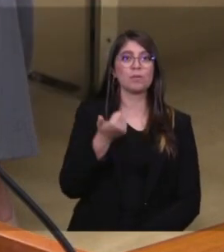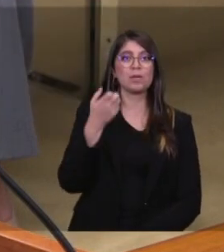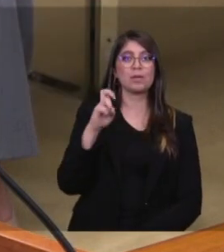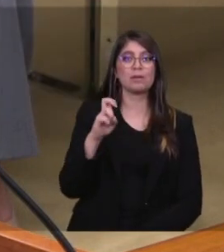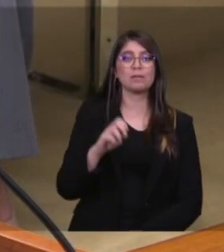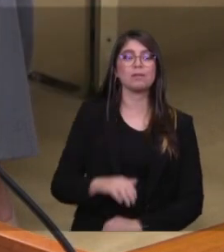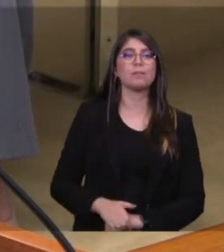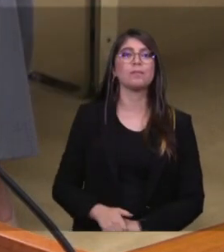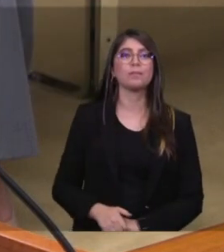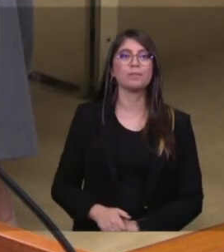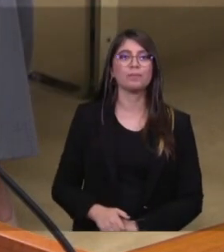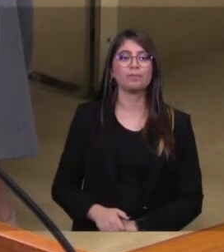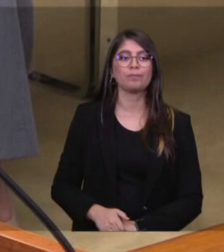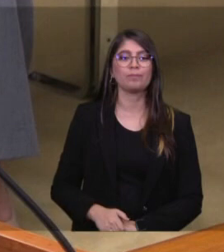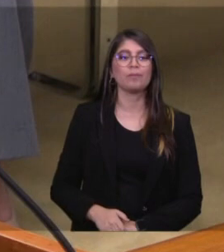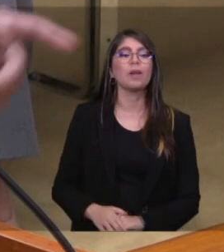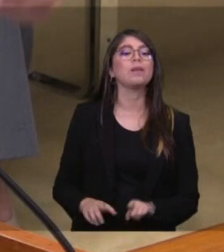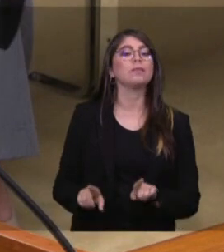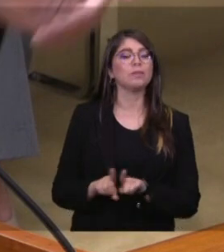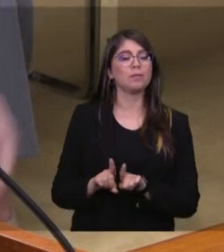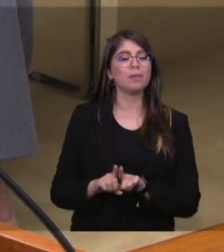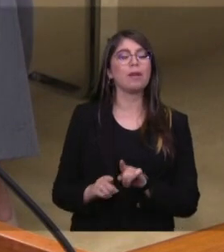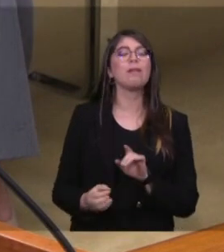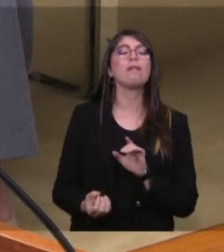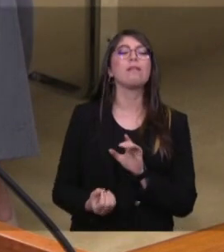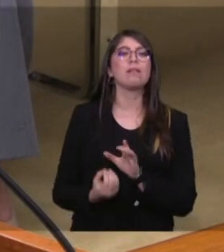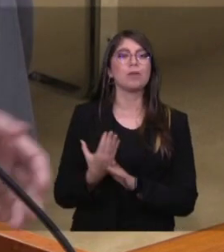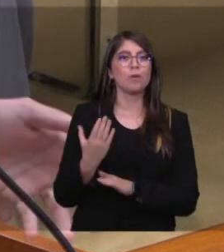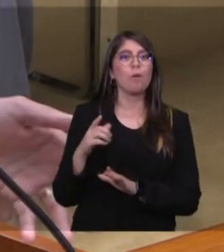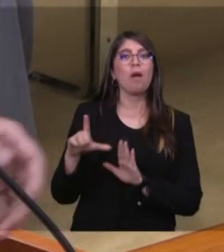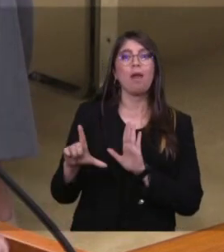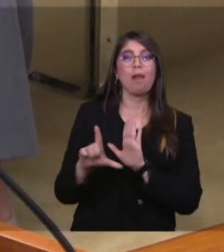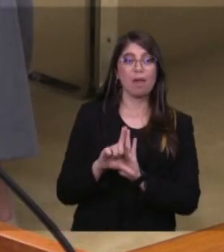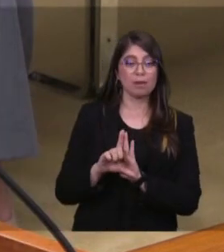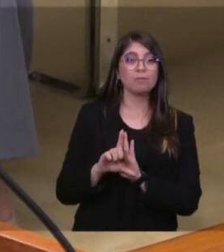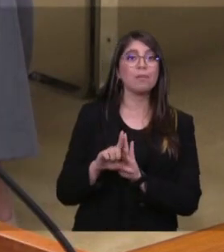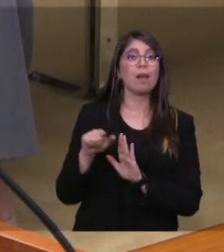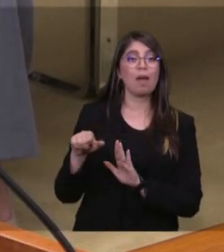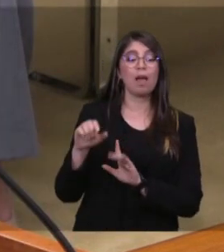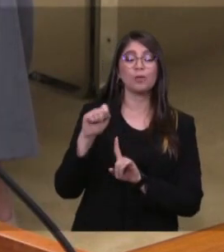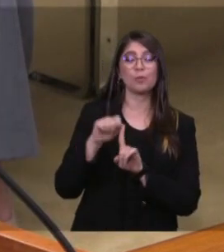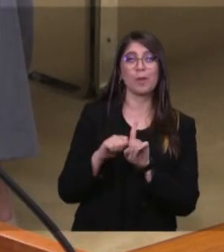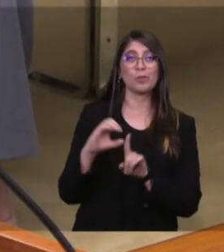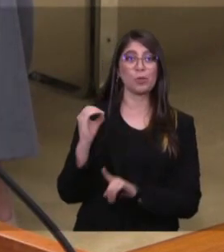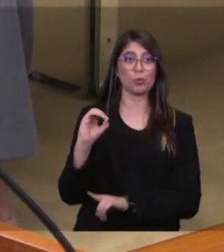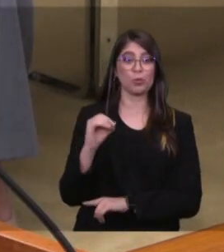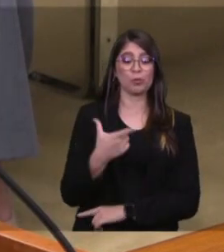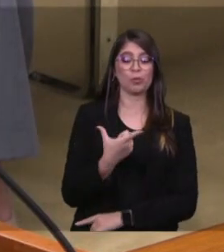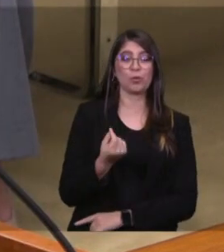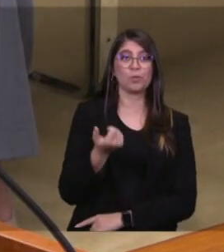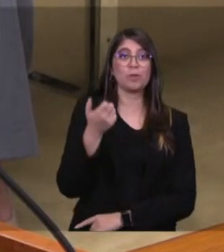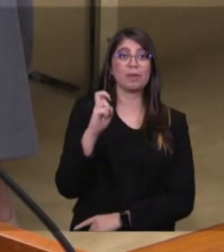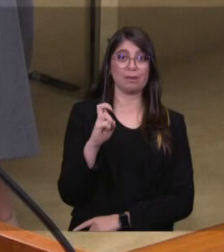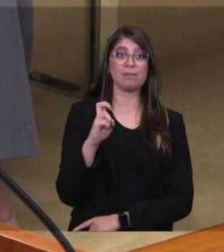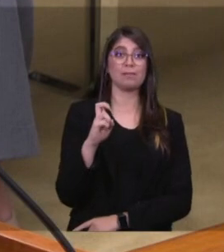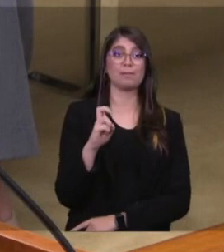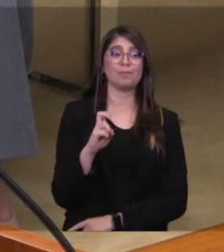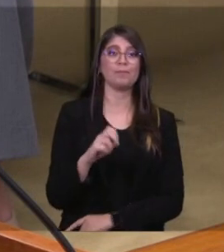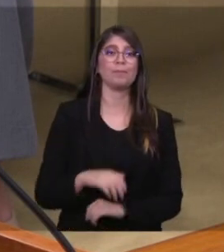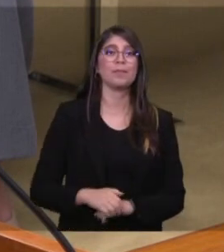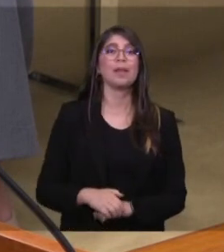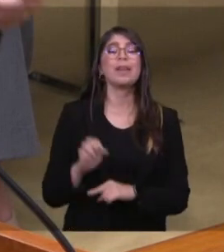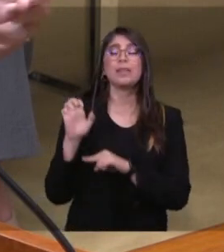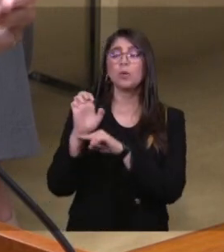Federal instituiu o DIFAL por meio da Lei 5.546, também de outubro de 2015. Os Estados da Federação,